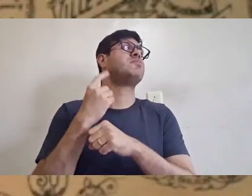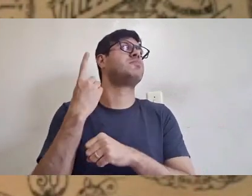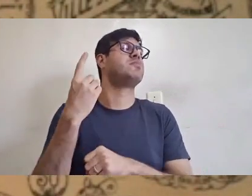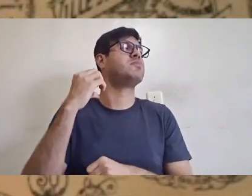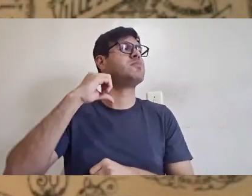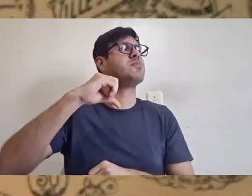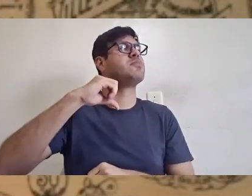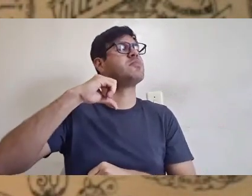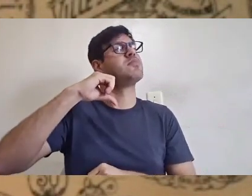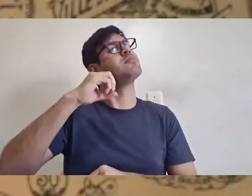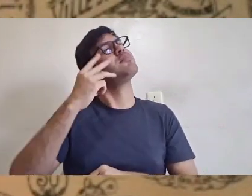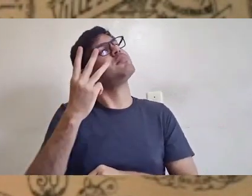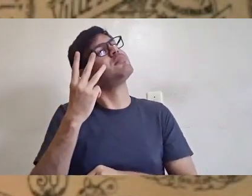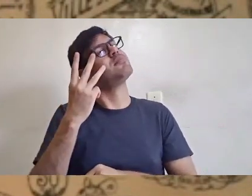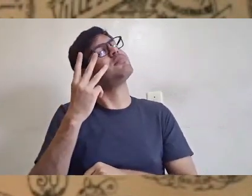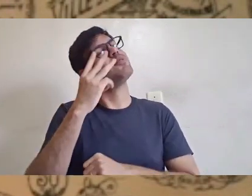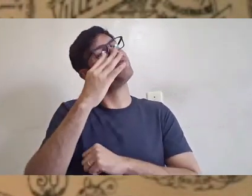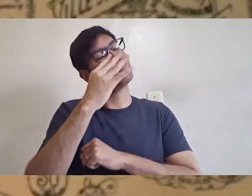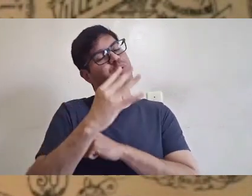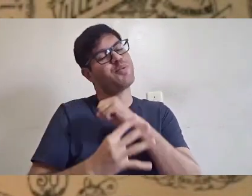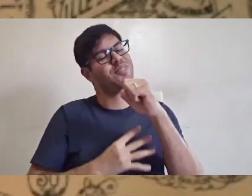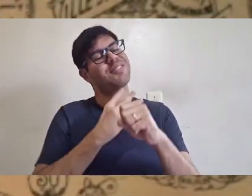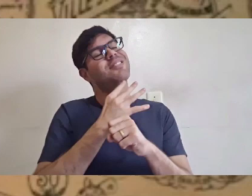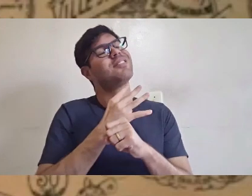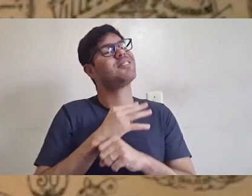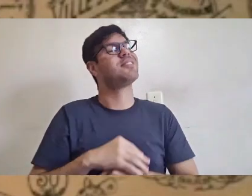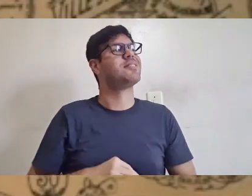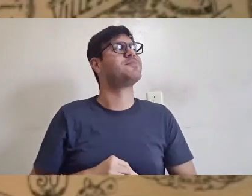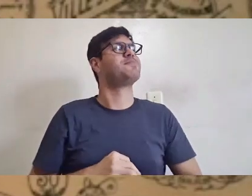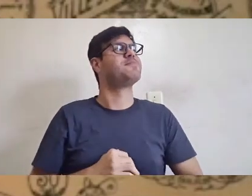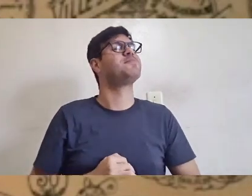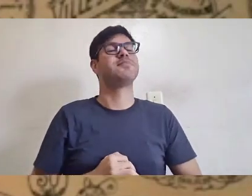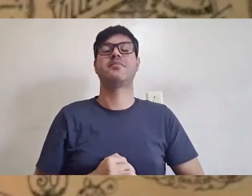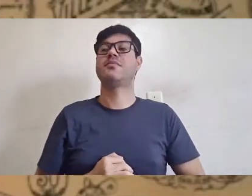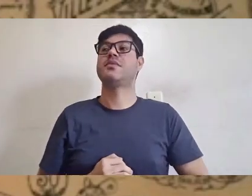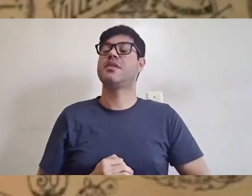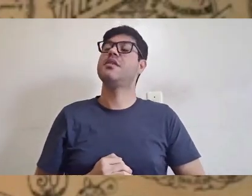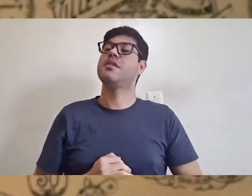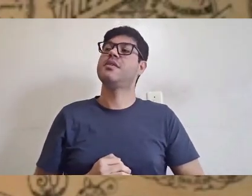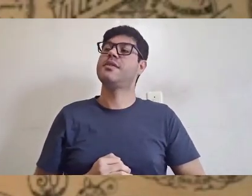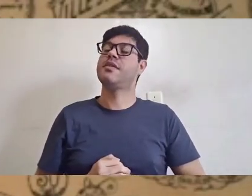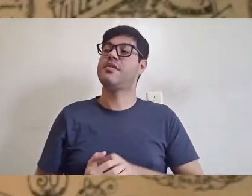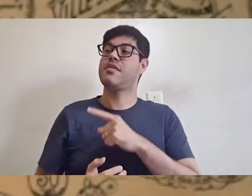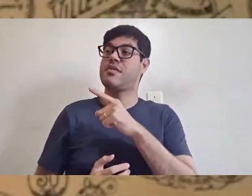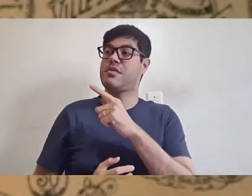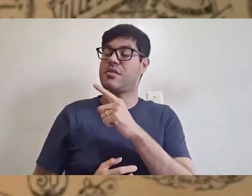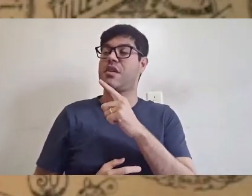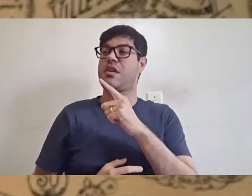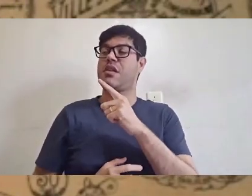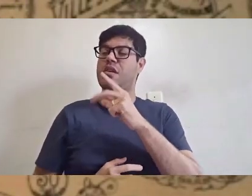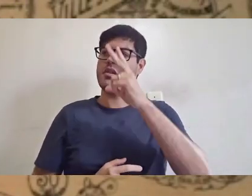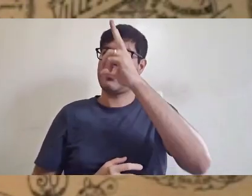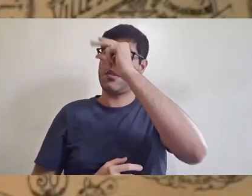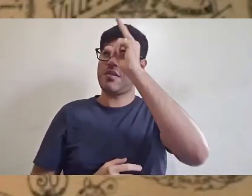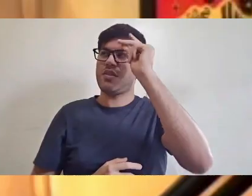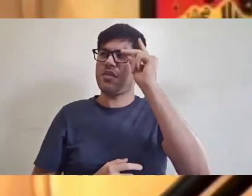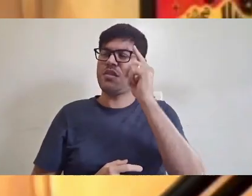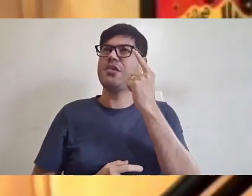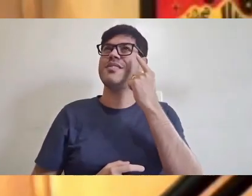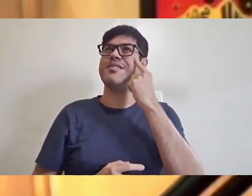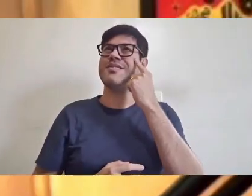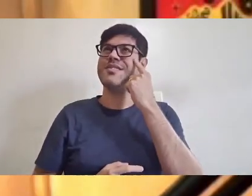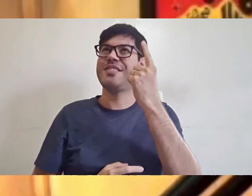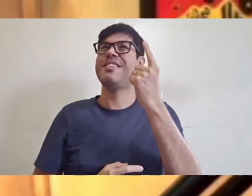e 96, 4 anos. E aí, foi prefeito nesses 4 anos, numa das coisas, por isso que a gente vai lembrando,